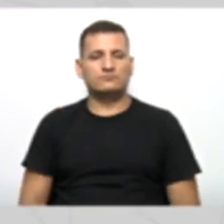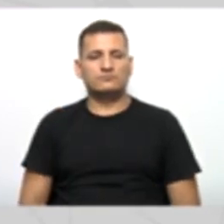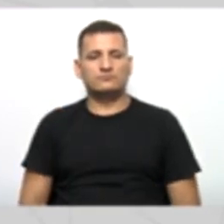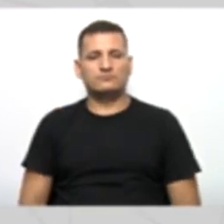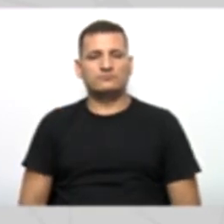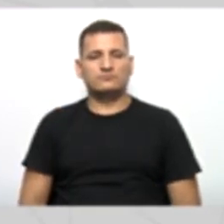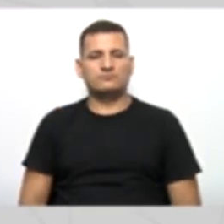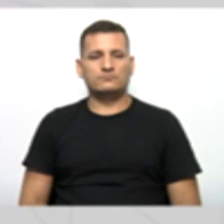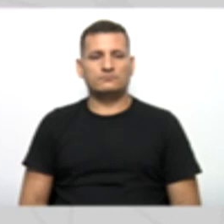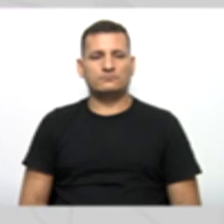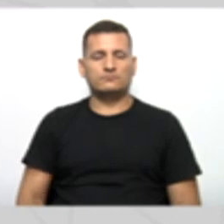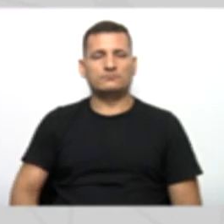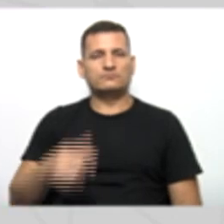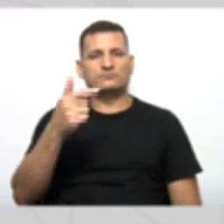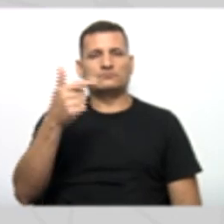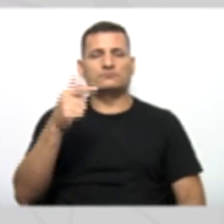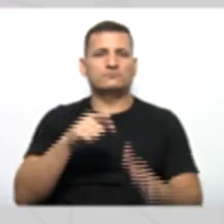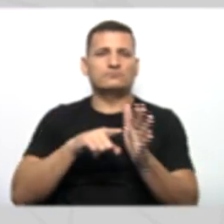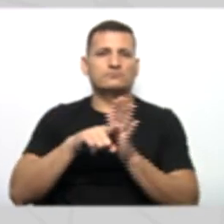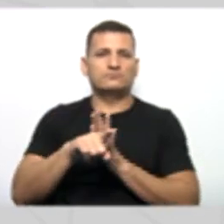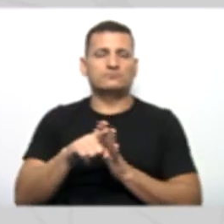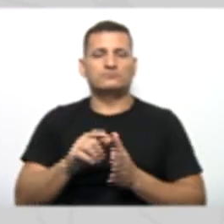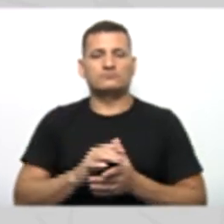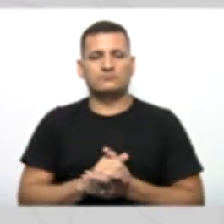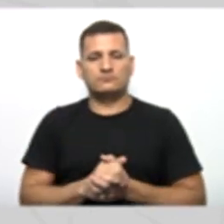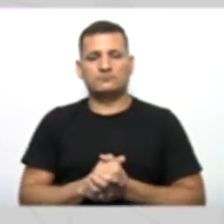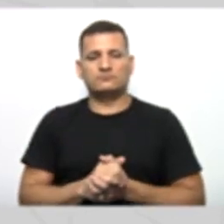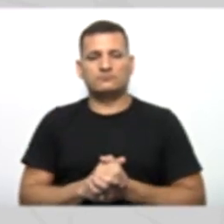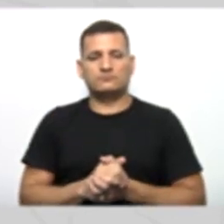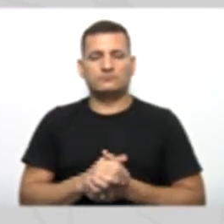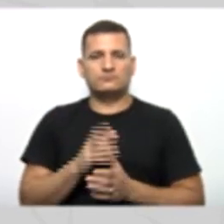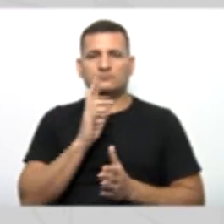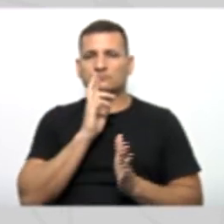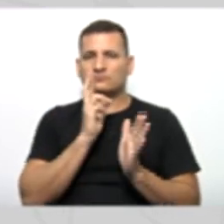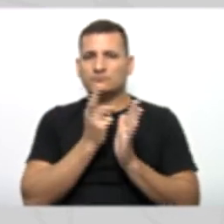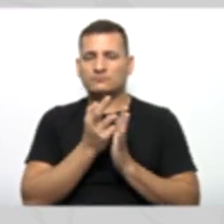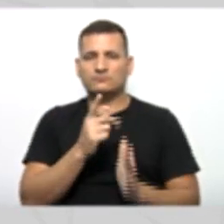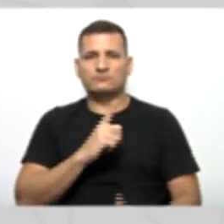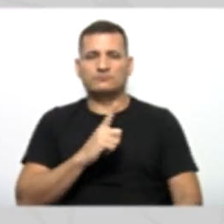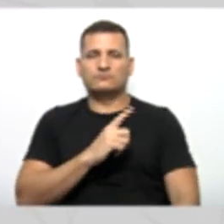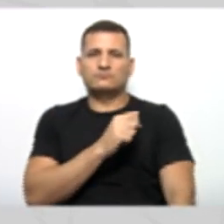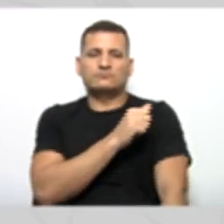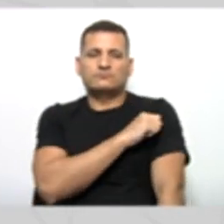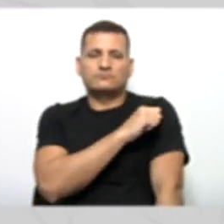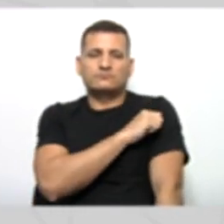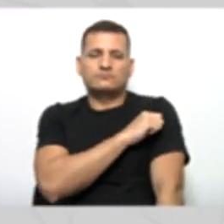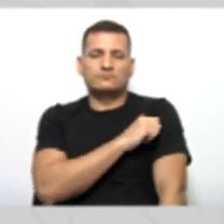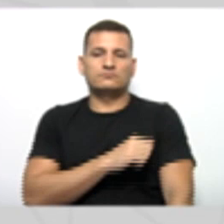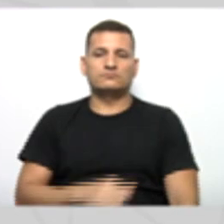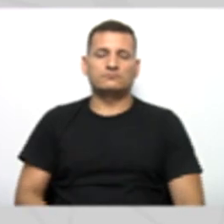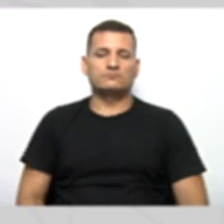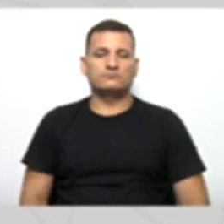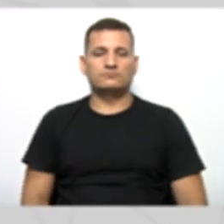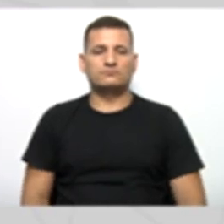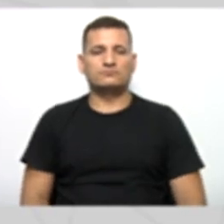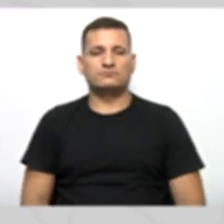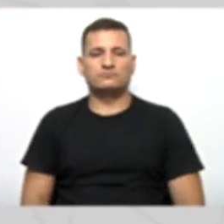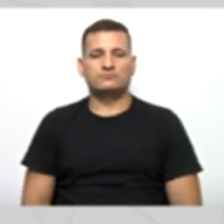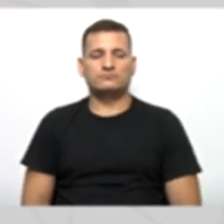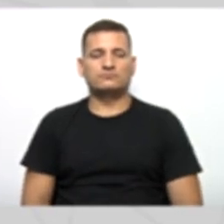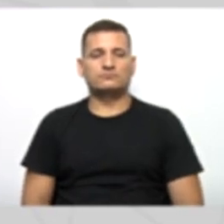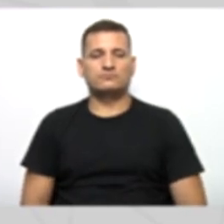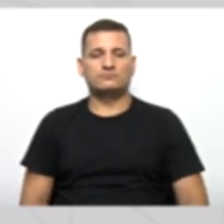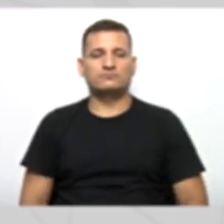desenhou. Na questão 2, professor, teve muita participação aí. Vamos anotar aí quais são as alternativas que